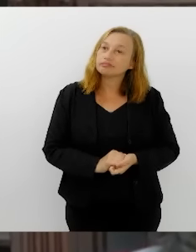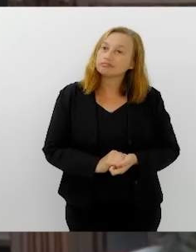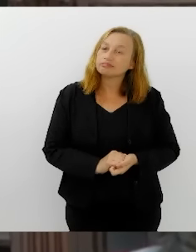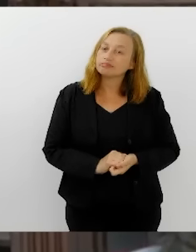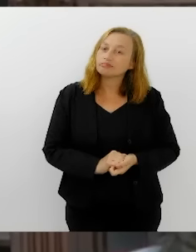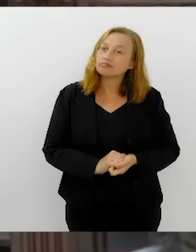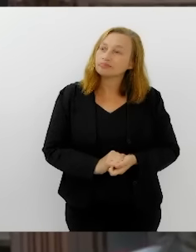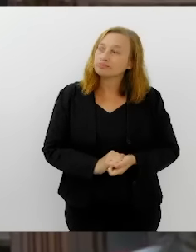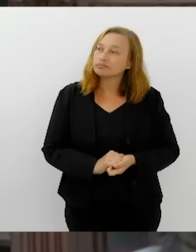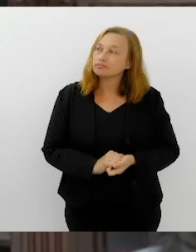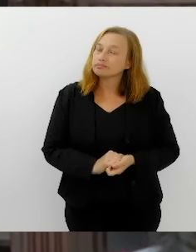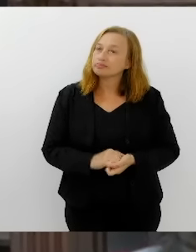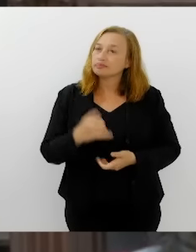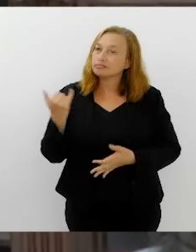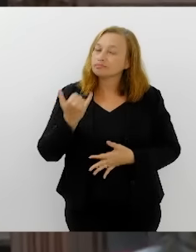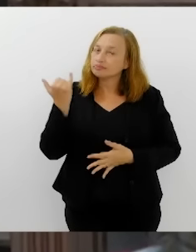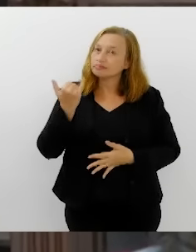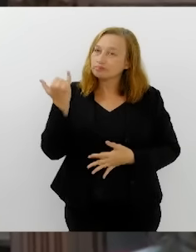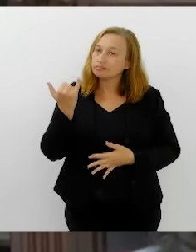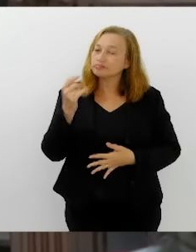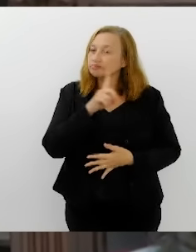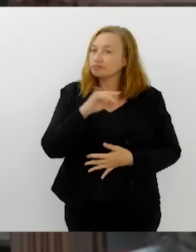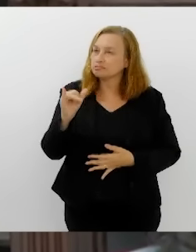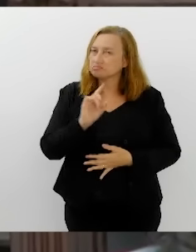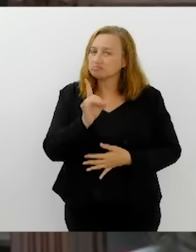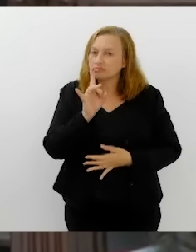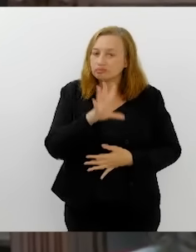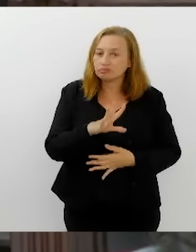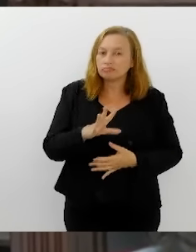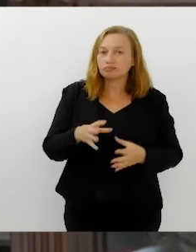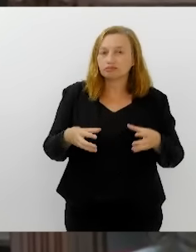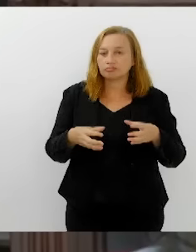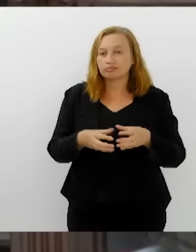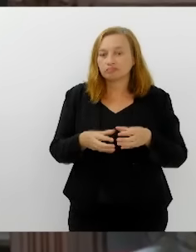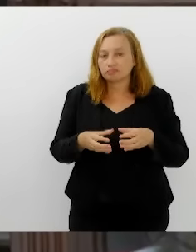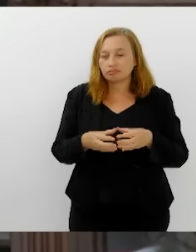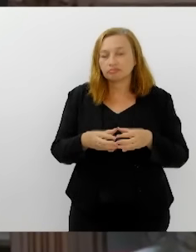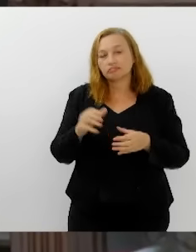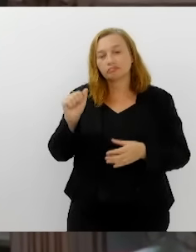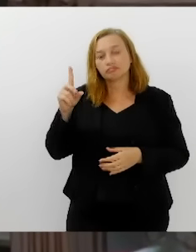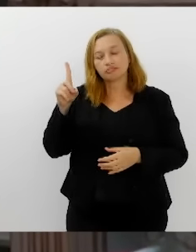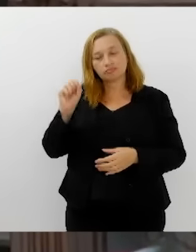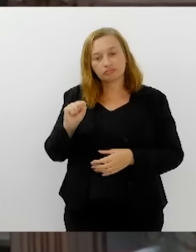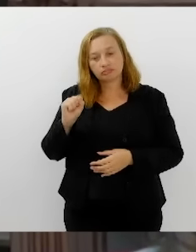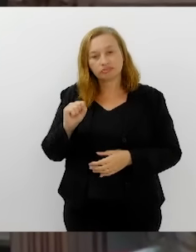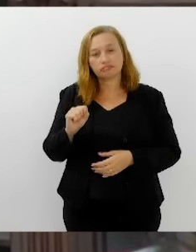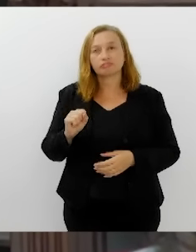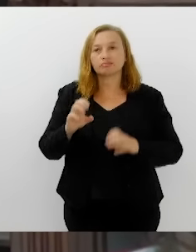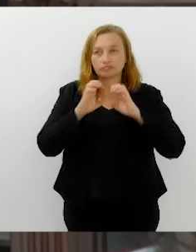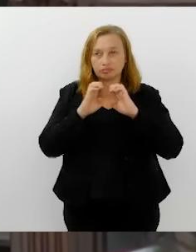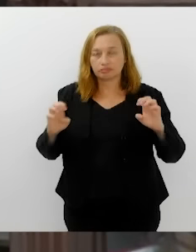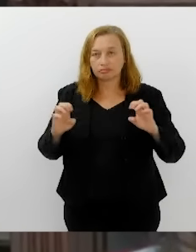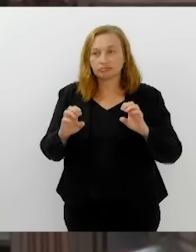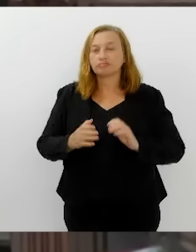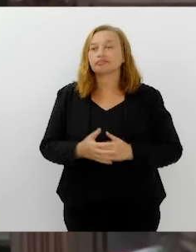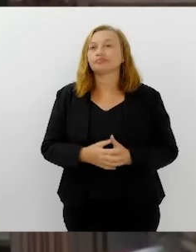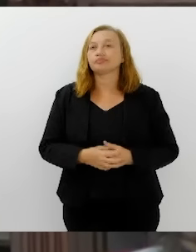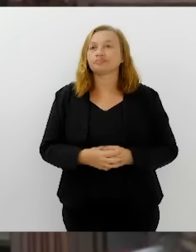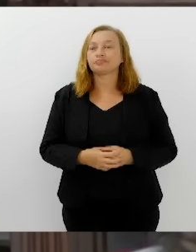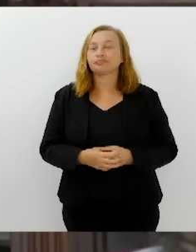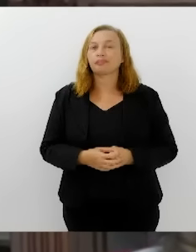ponto importante, não só para a comunidade, dos arautos do Evangelho, a ordem dos arautos